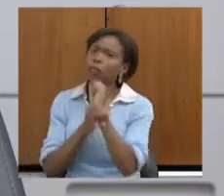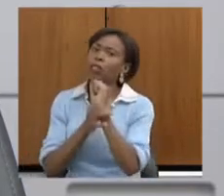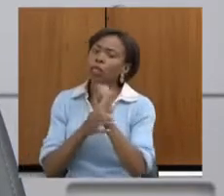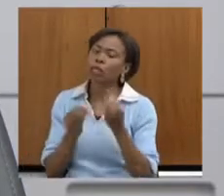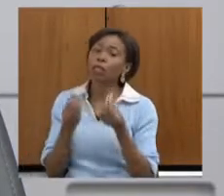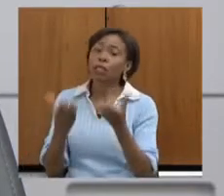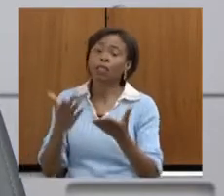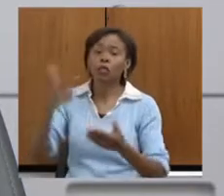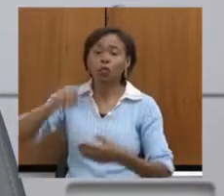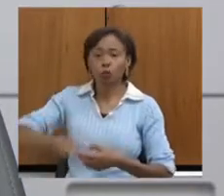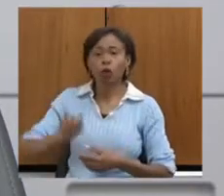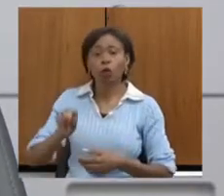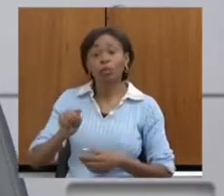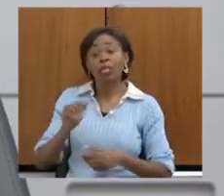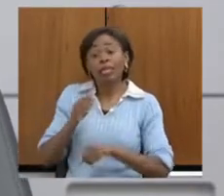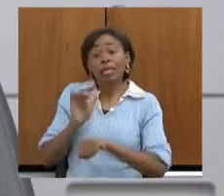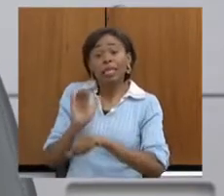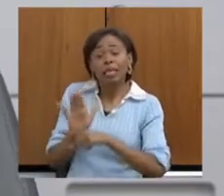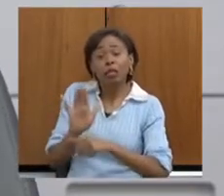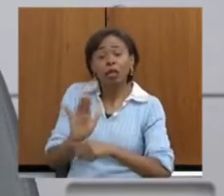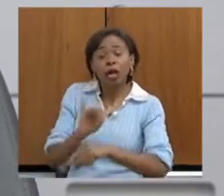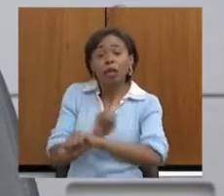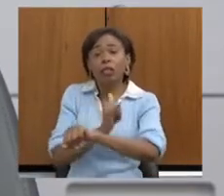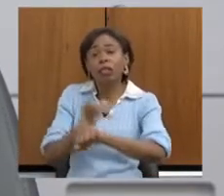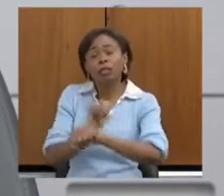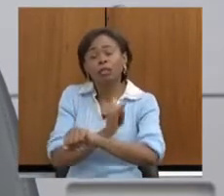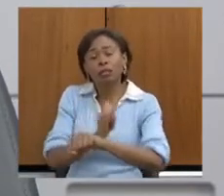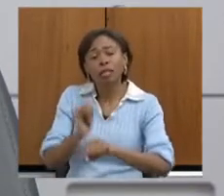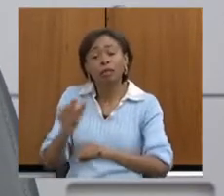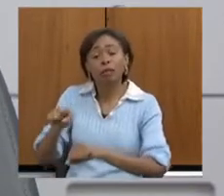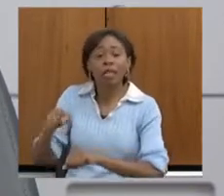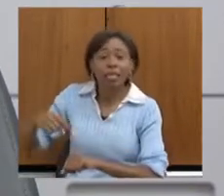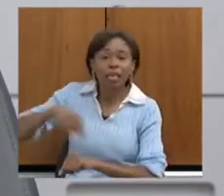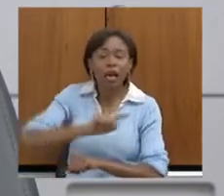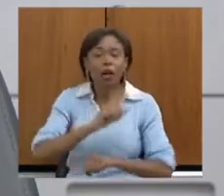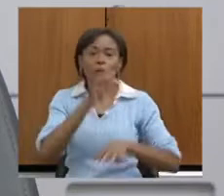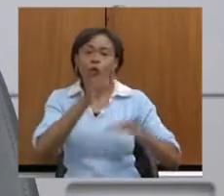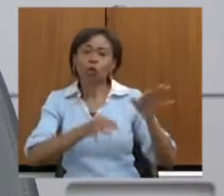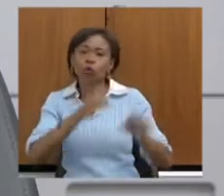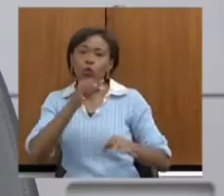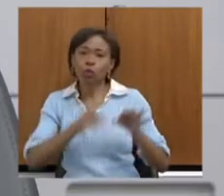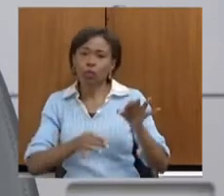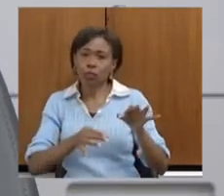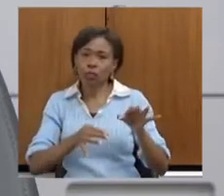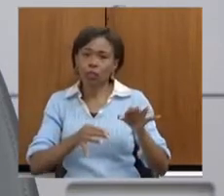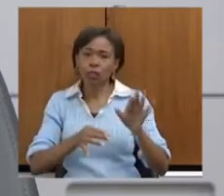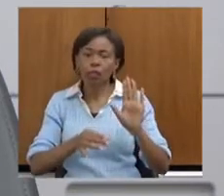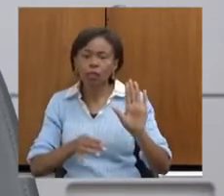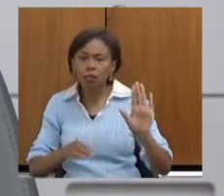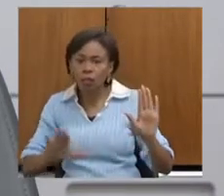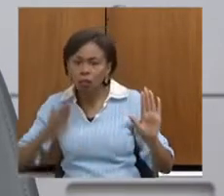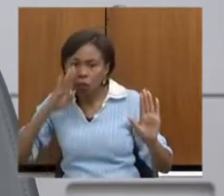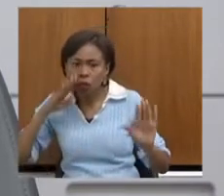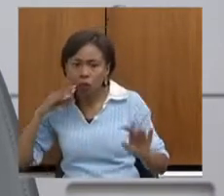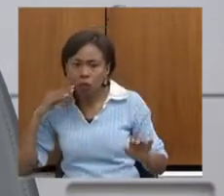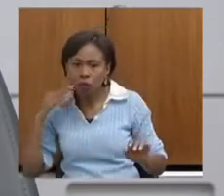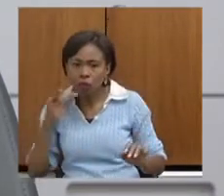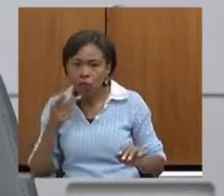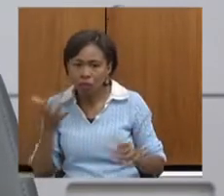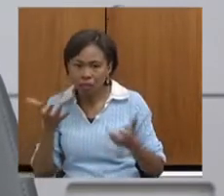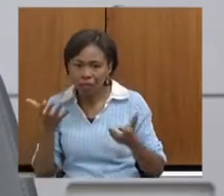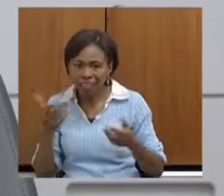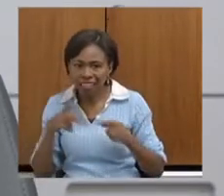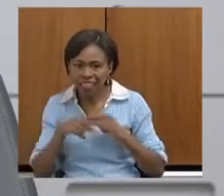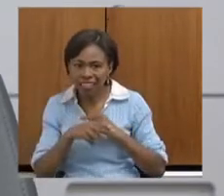disponham dos instrumentos necessários para o exercício da acesso à justiça e de uma reparação justa deputada você quer interromper para receber